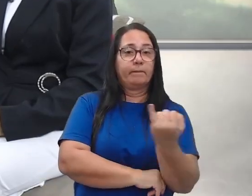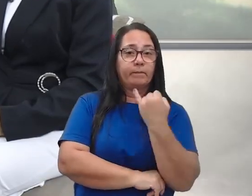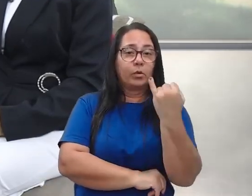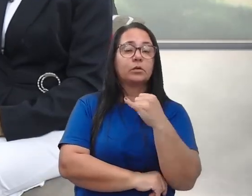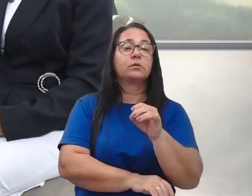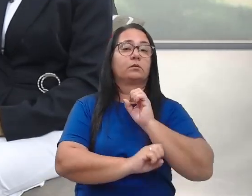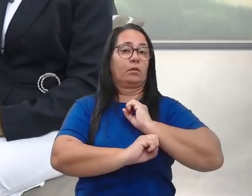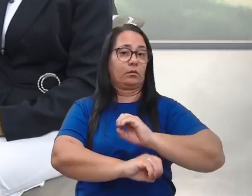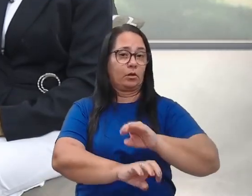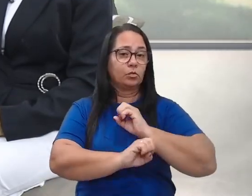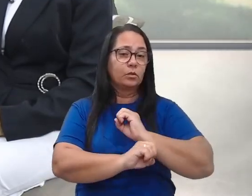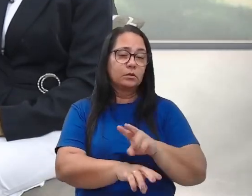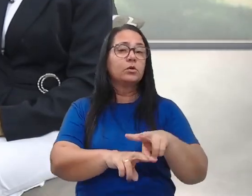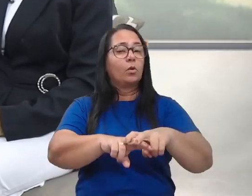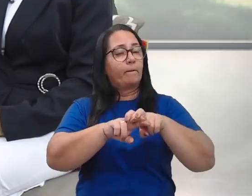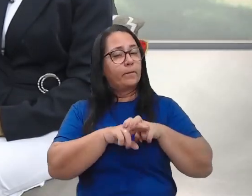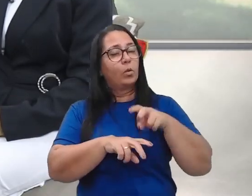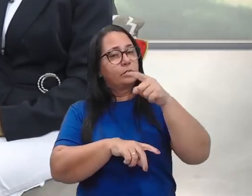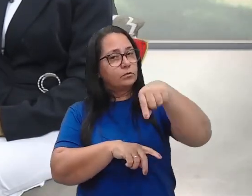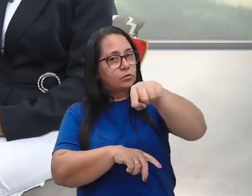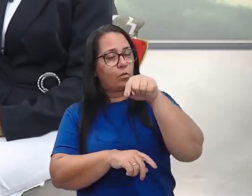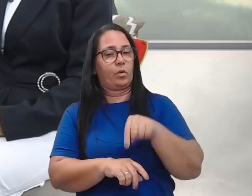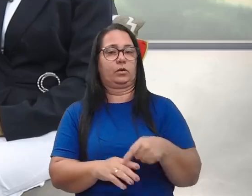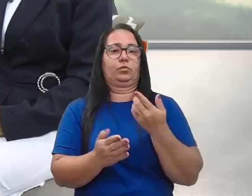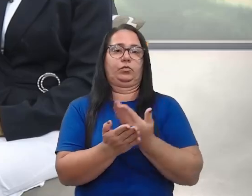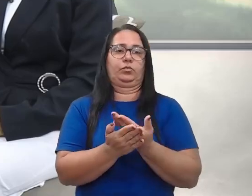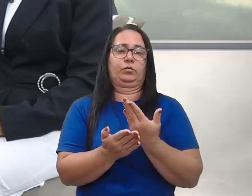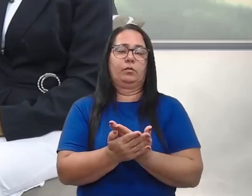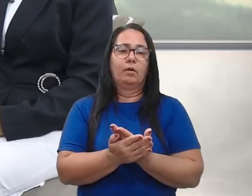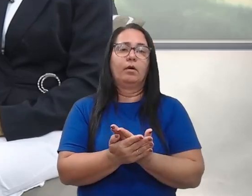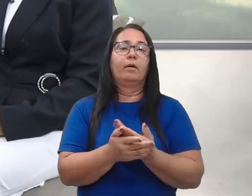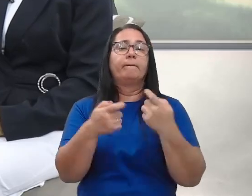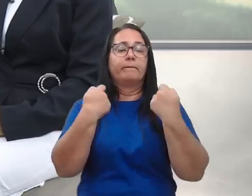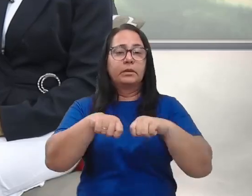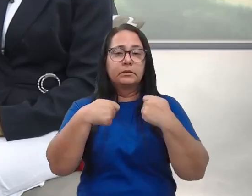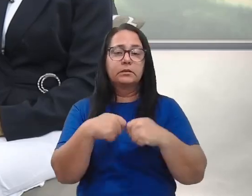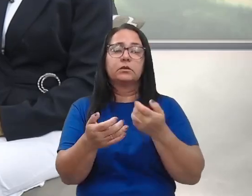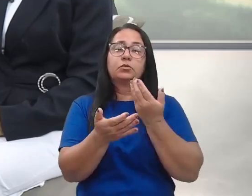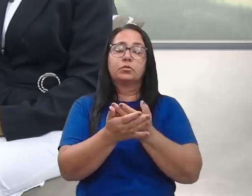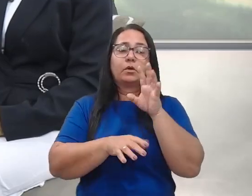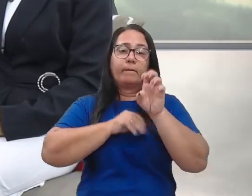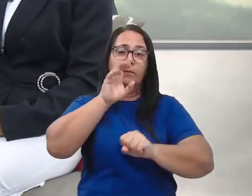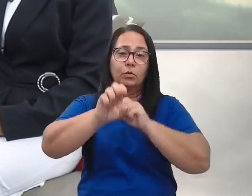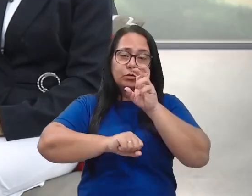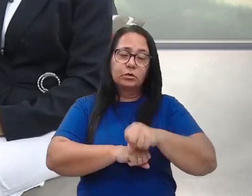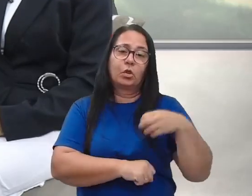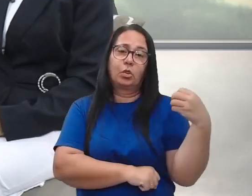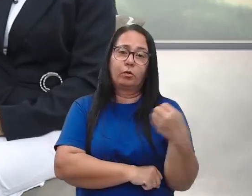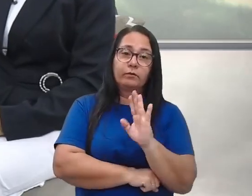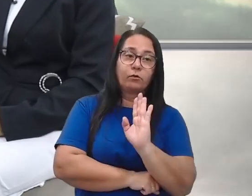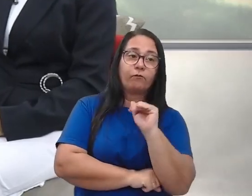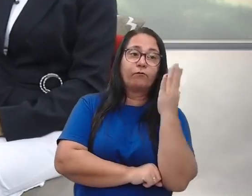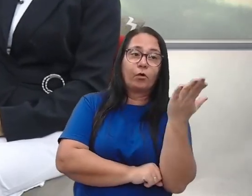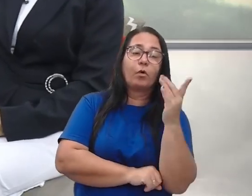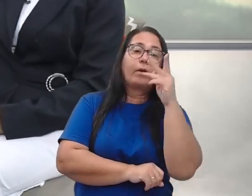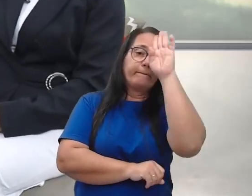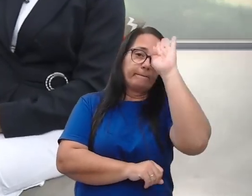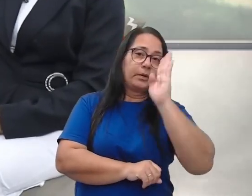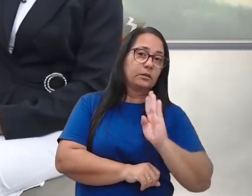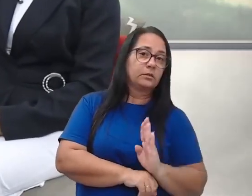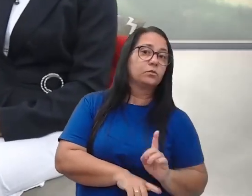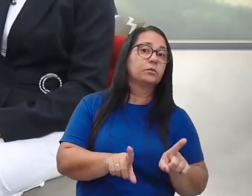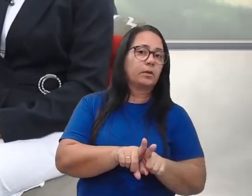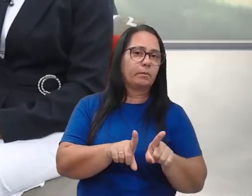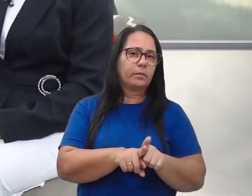estão aqui. A necessidade de estudar, de buscar inovação fora também, o que é que está sendo feito fora do país, né, fora